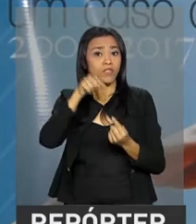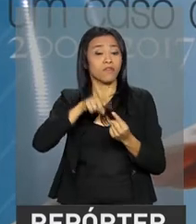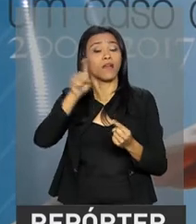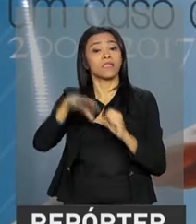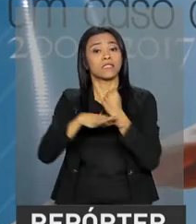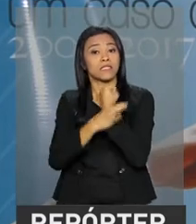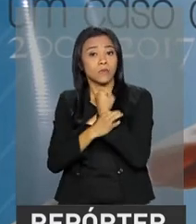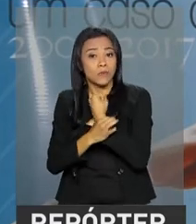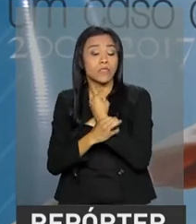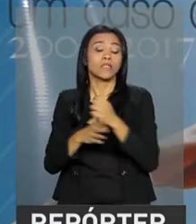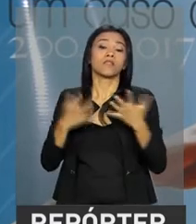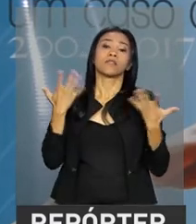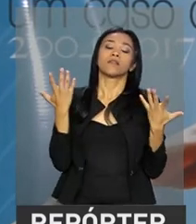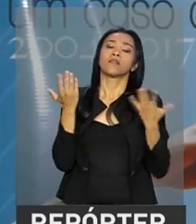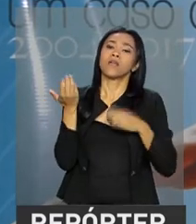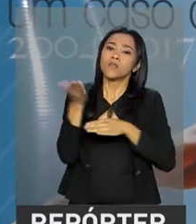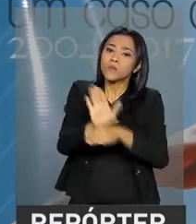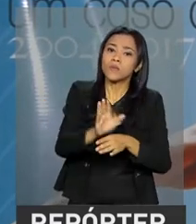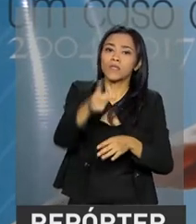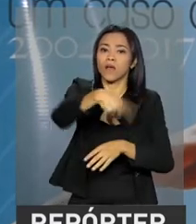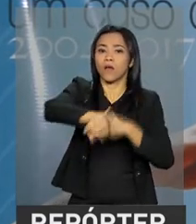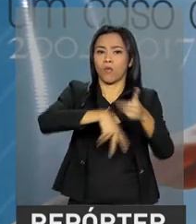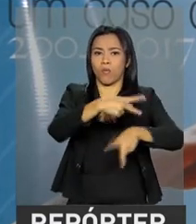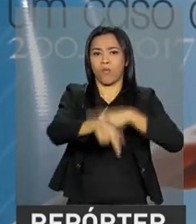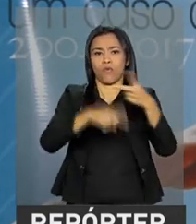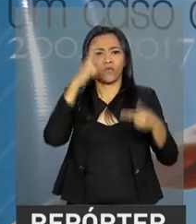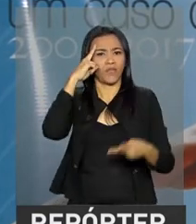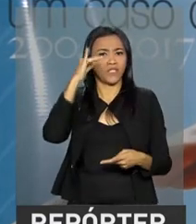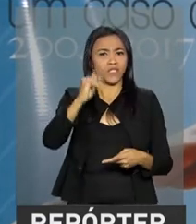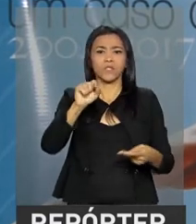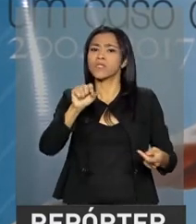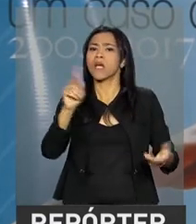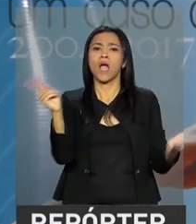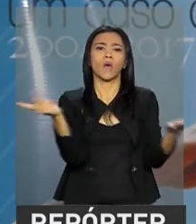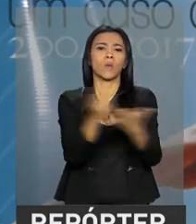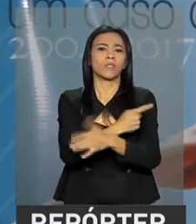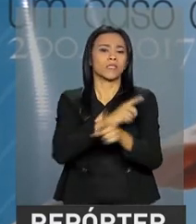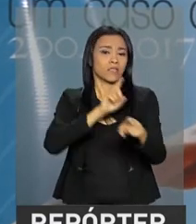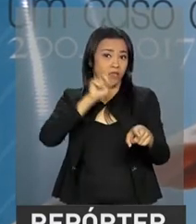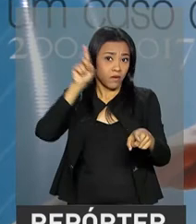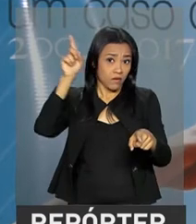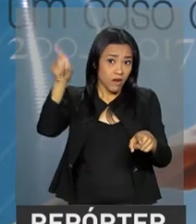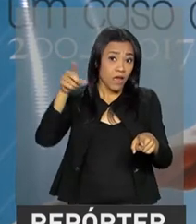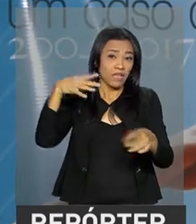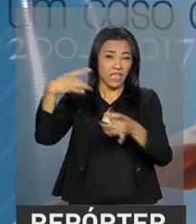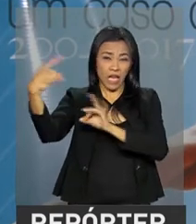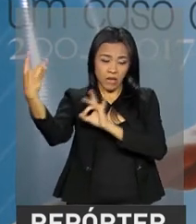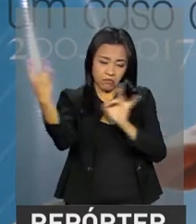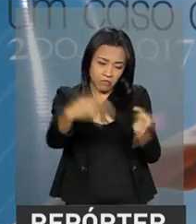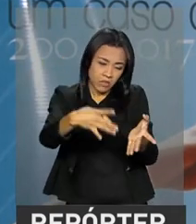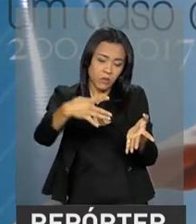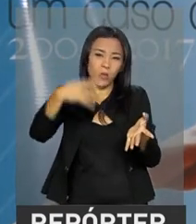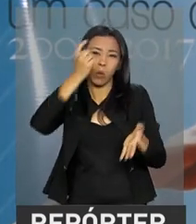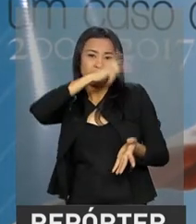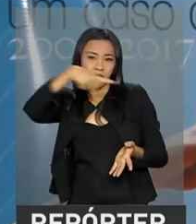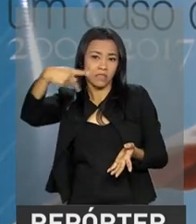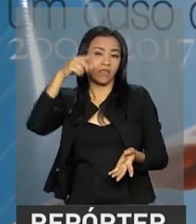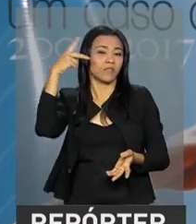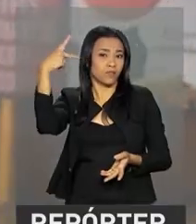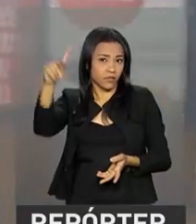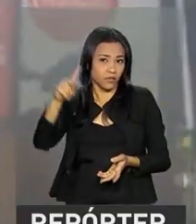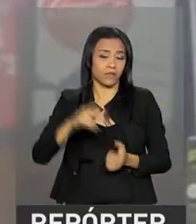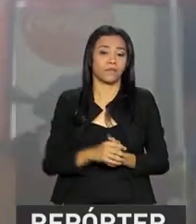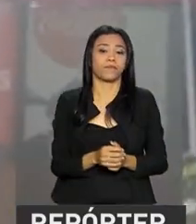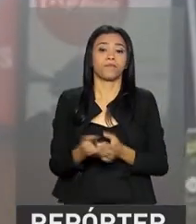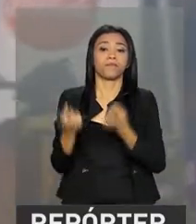ao povo haitiano após um período de insurgência que contou com a renúncia do presidente jean batiste ares tite